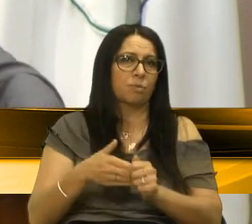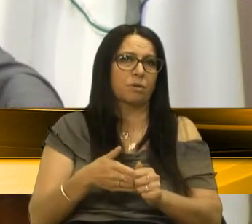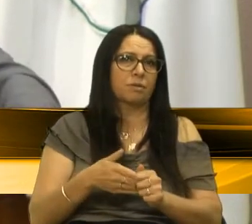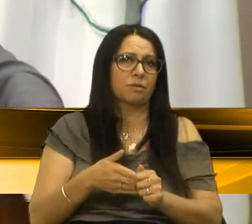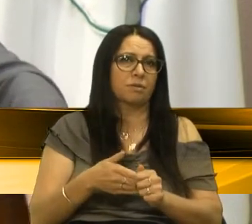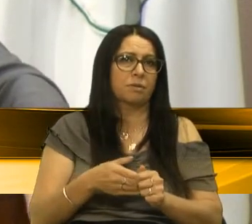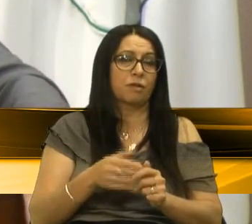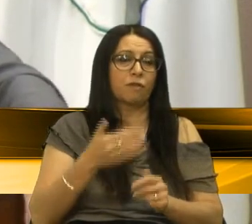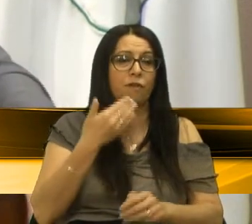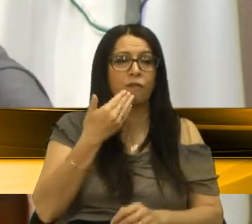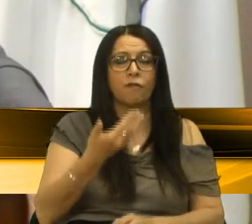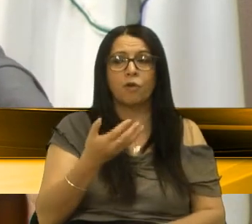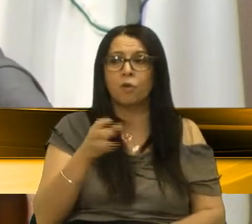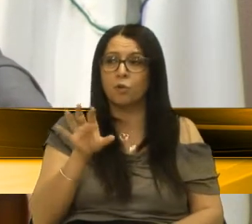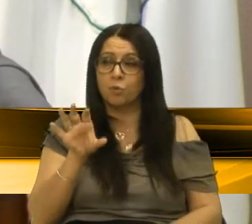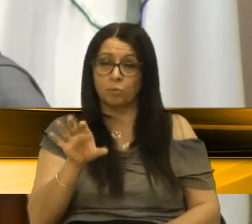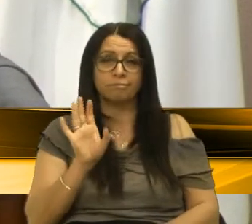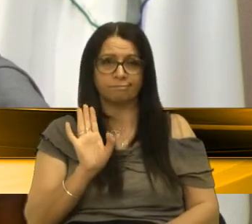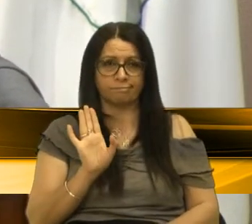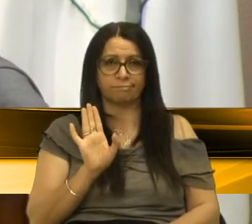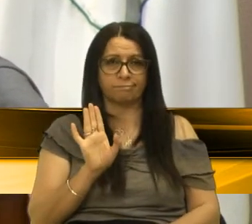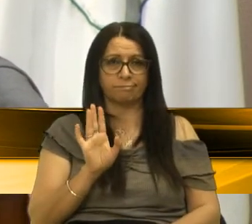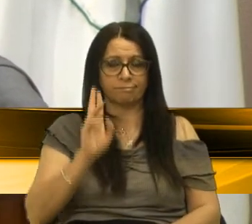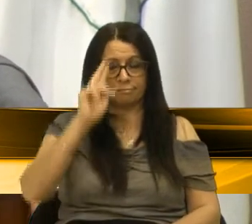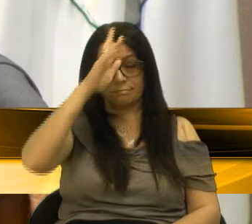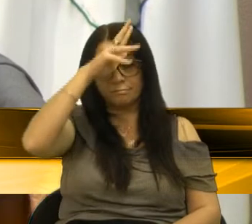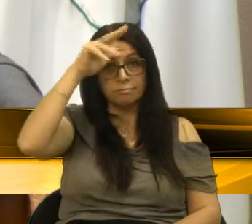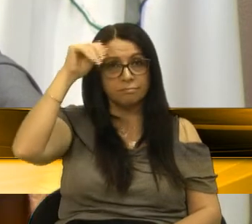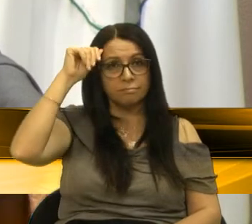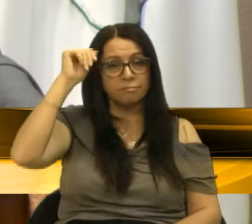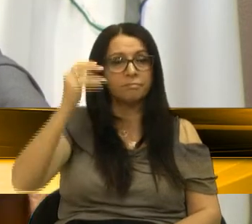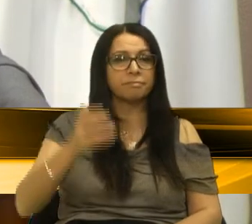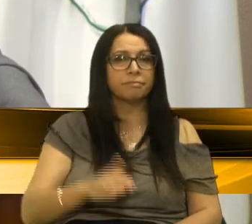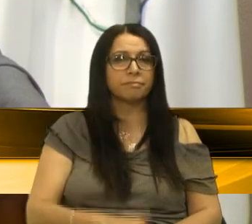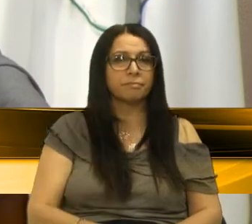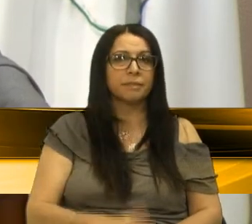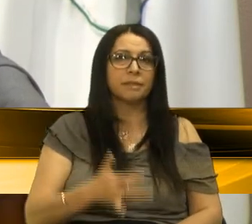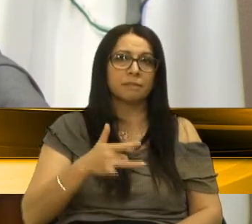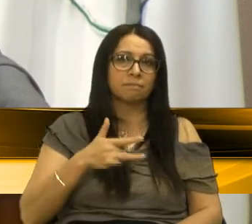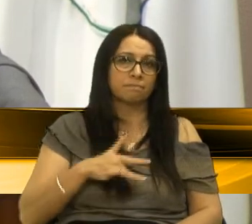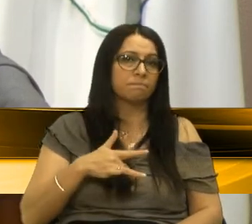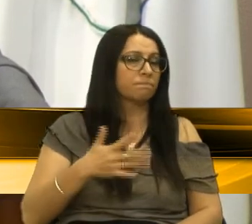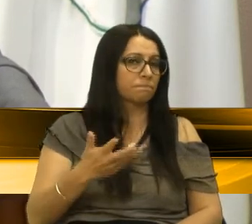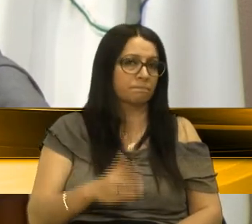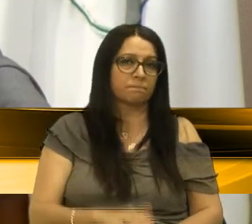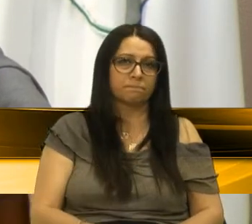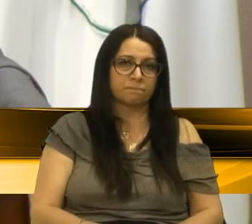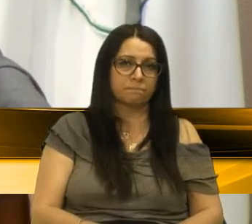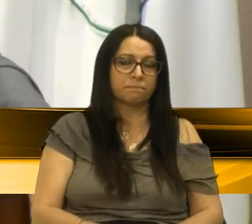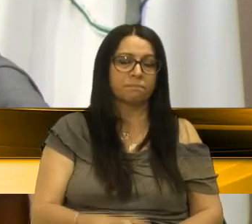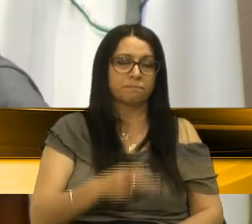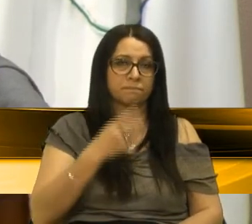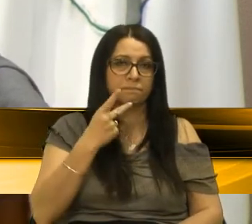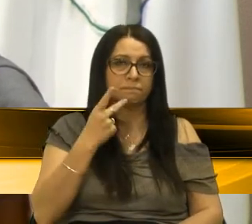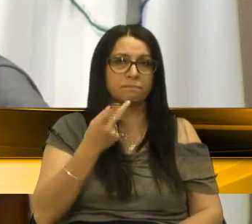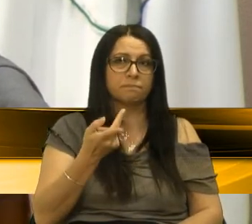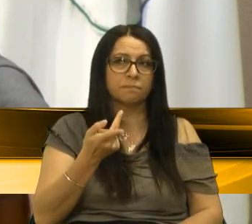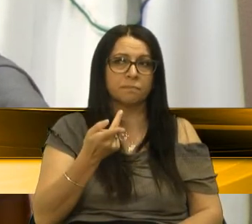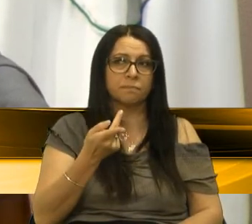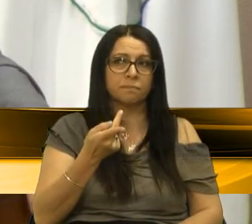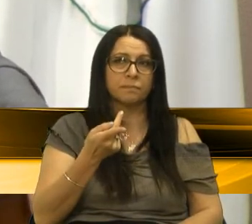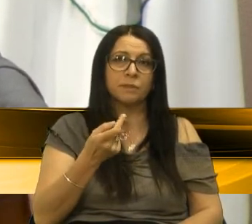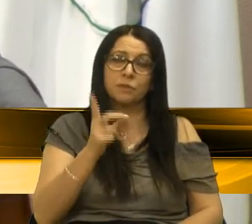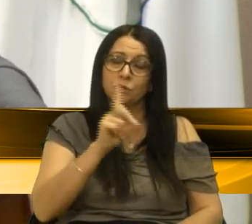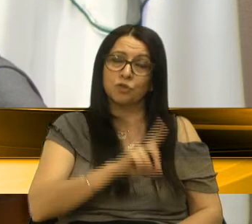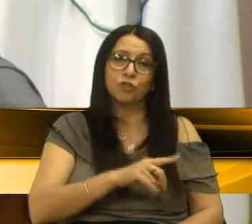favor, sejam contra o prefeito. Então, lamentar isso e dizer que é um dia